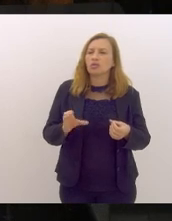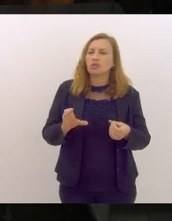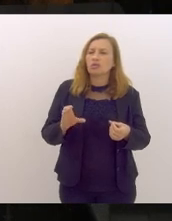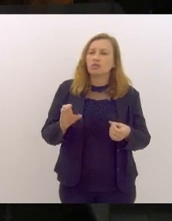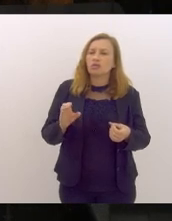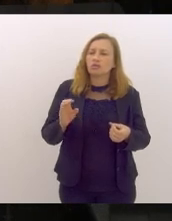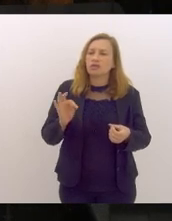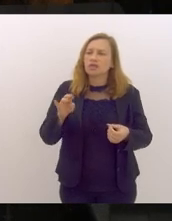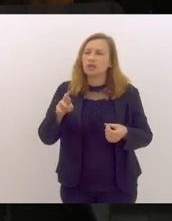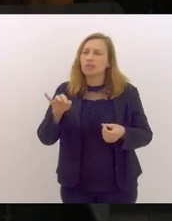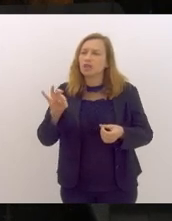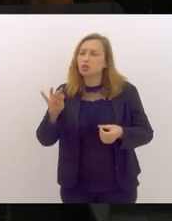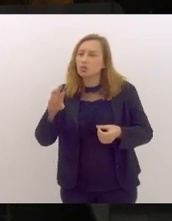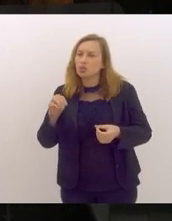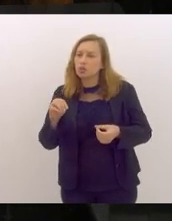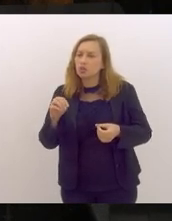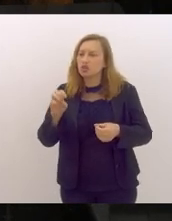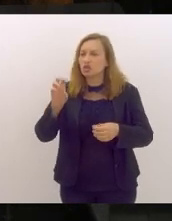cofinanciamento estadual, Renata, é